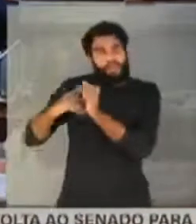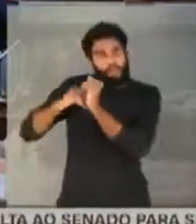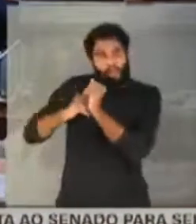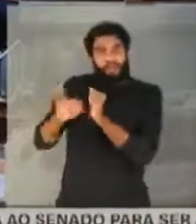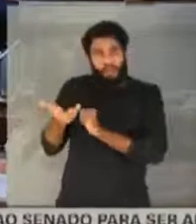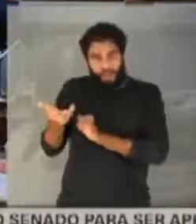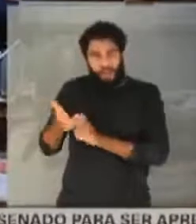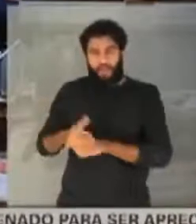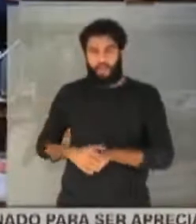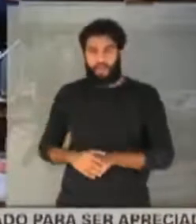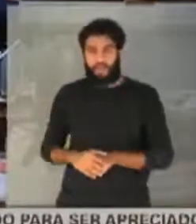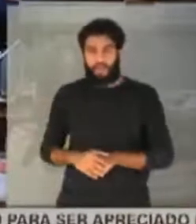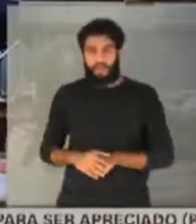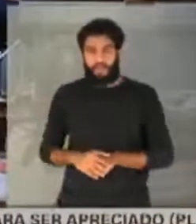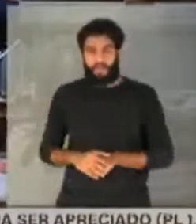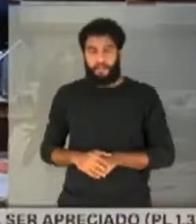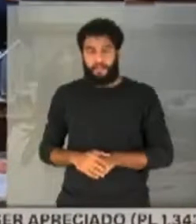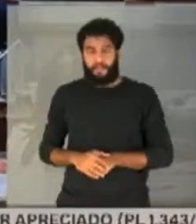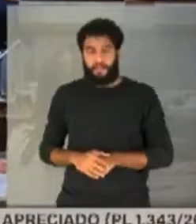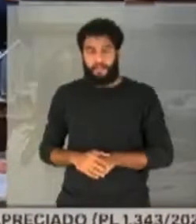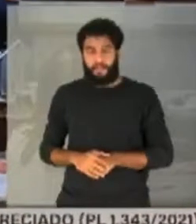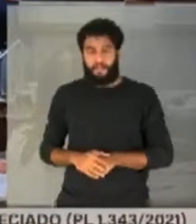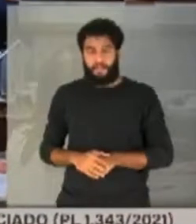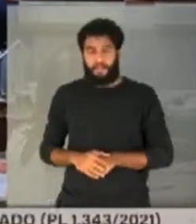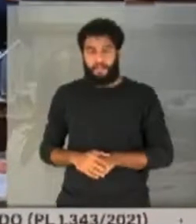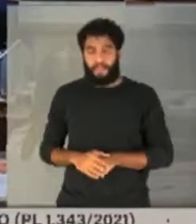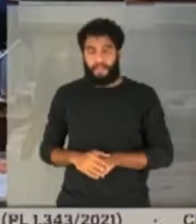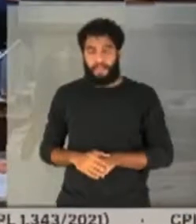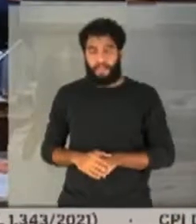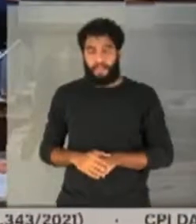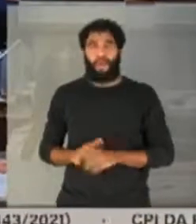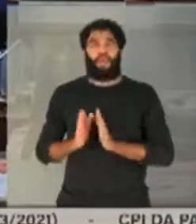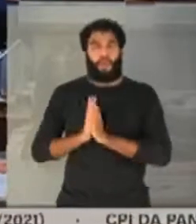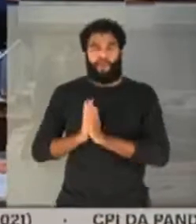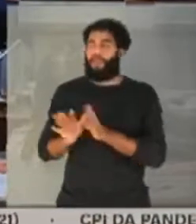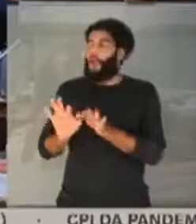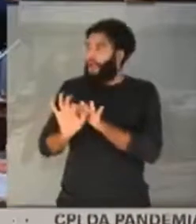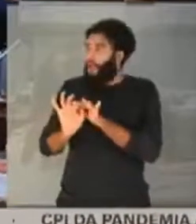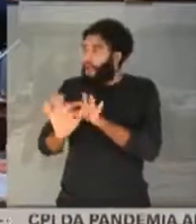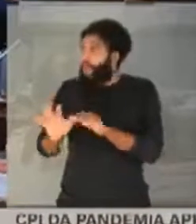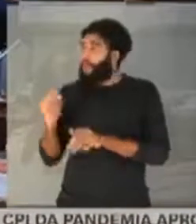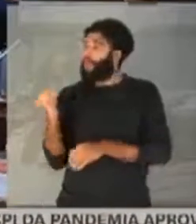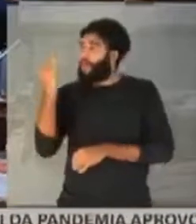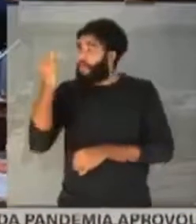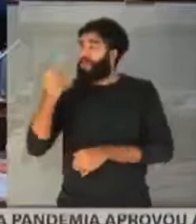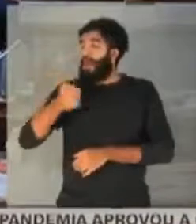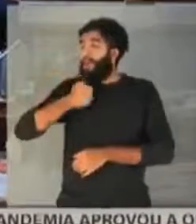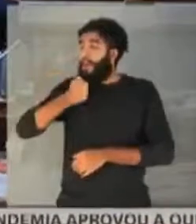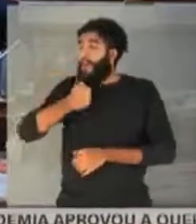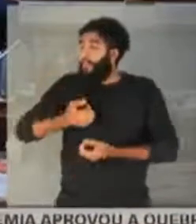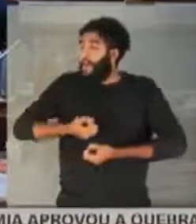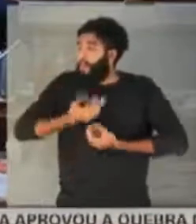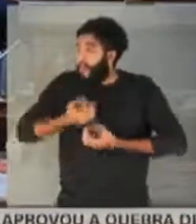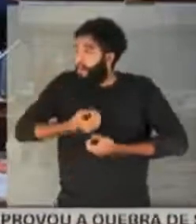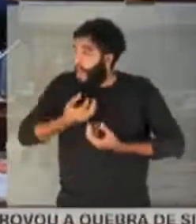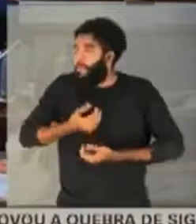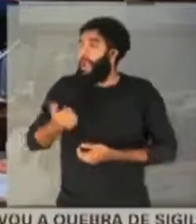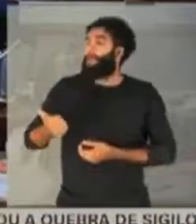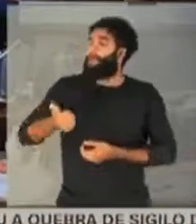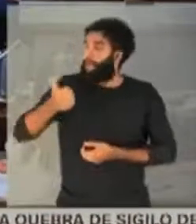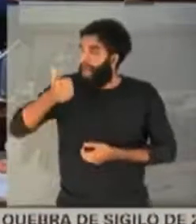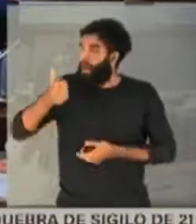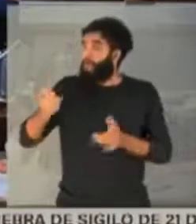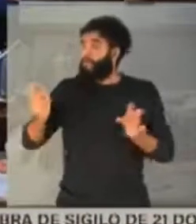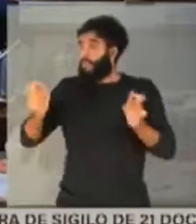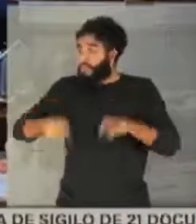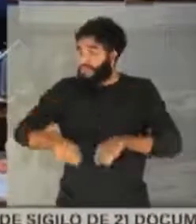sigiloso. Senador Renan, primeiro. Por favor, fique inteiramente à vontade. O importante é o seu depoimento da melhor forma possível,